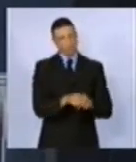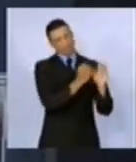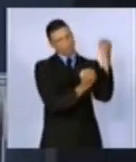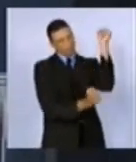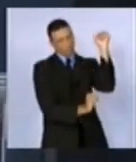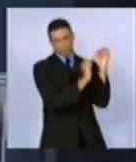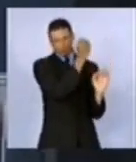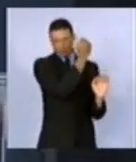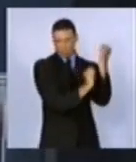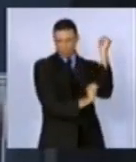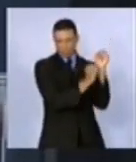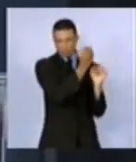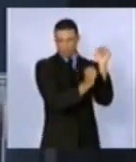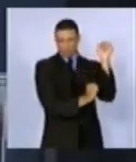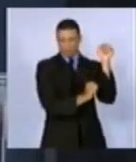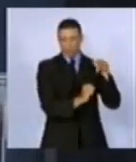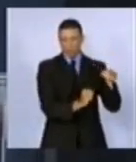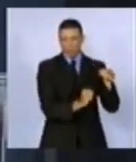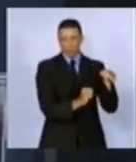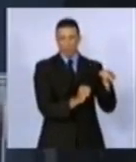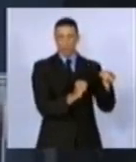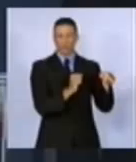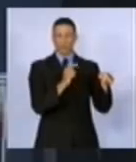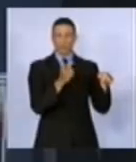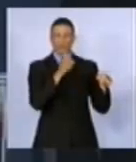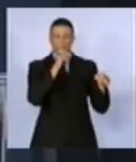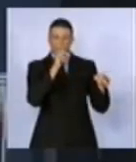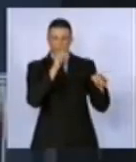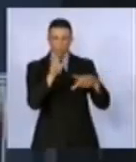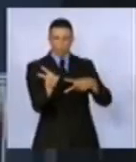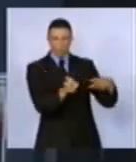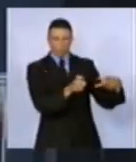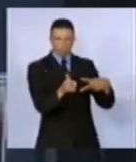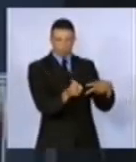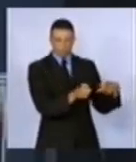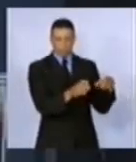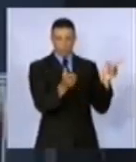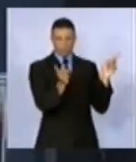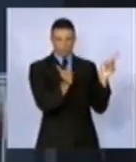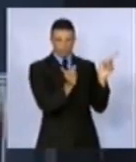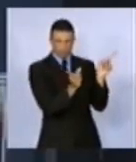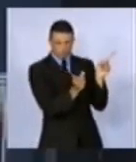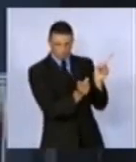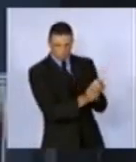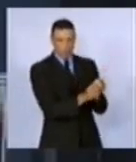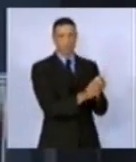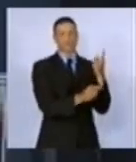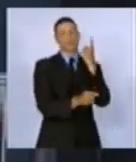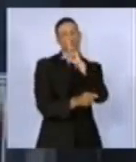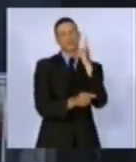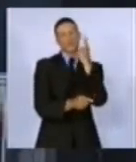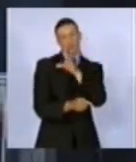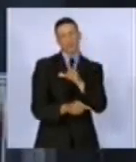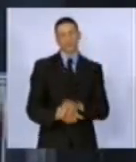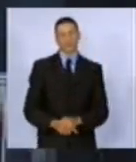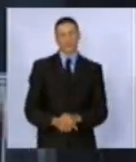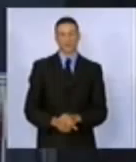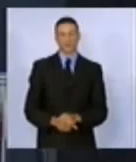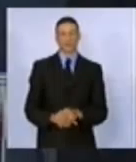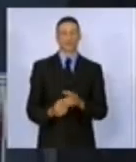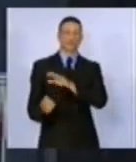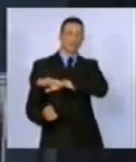eh consumir apenas 5 m c eh de água por tonelada de cana processada acho que